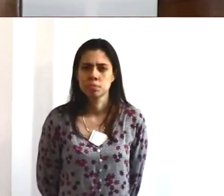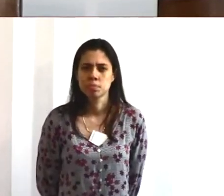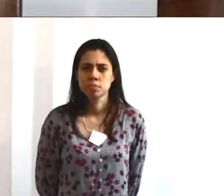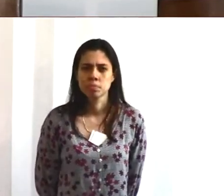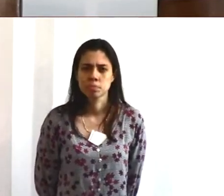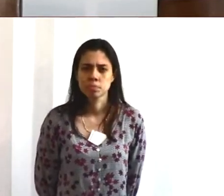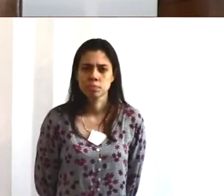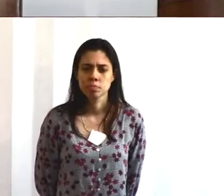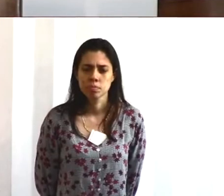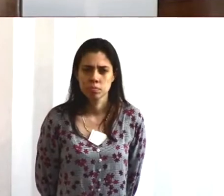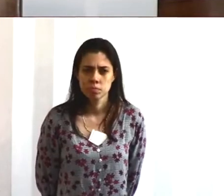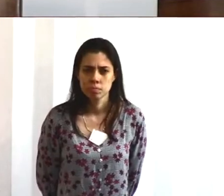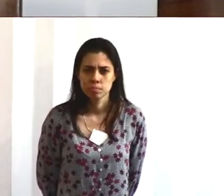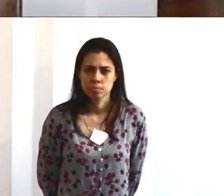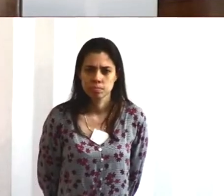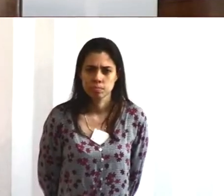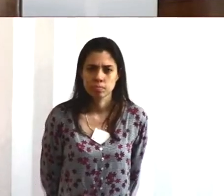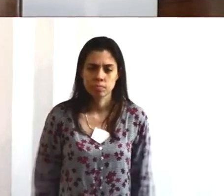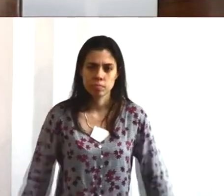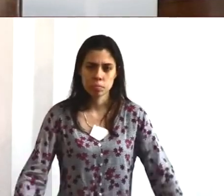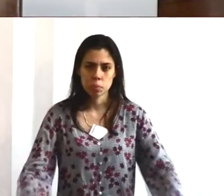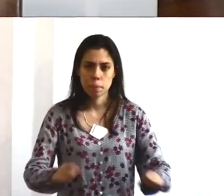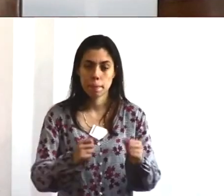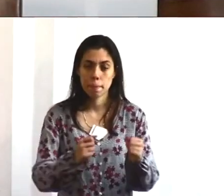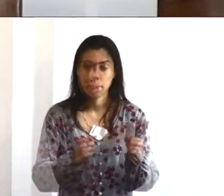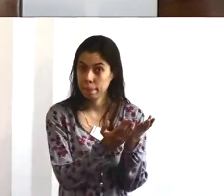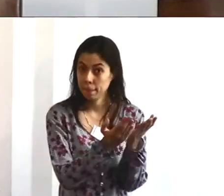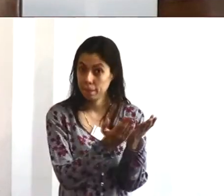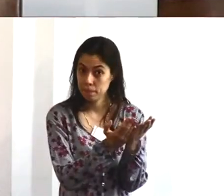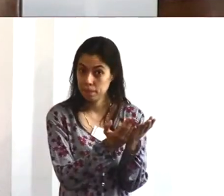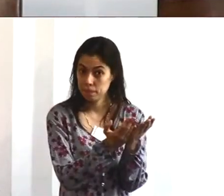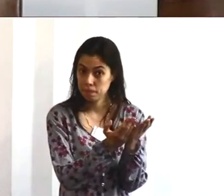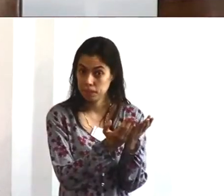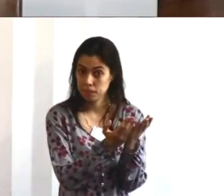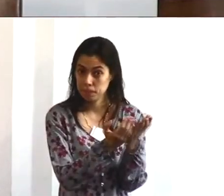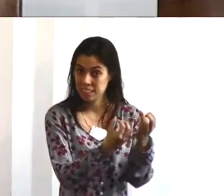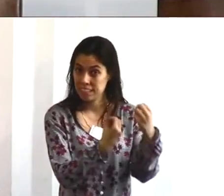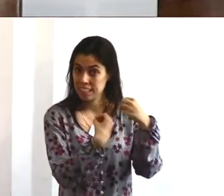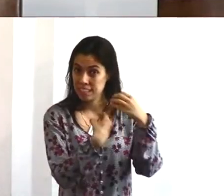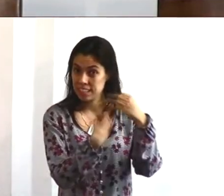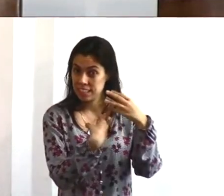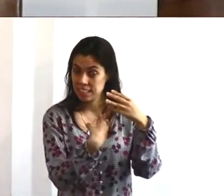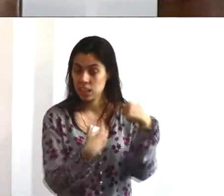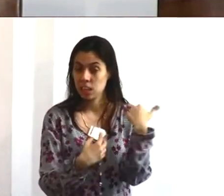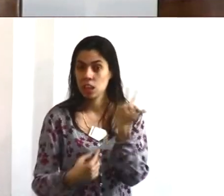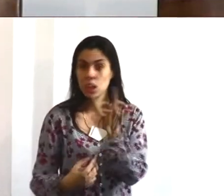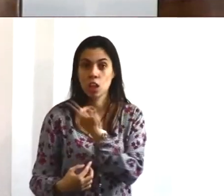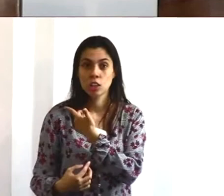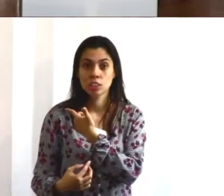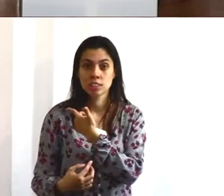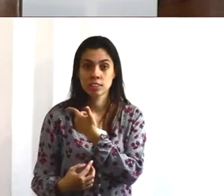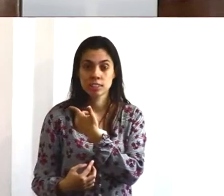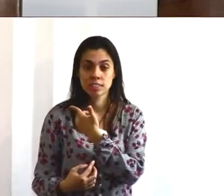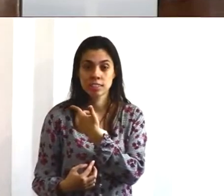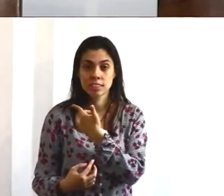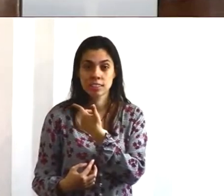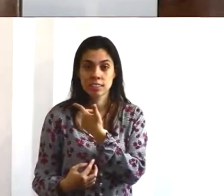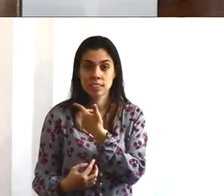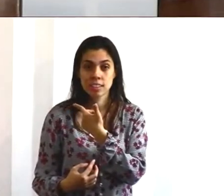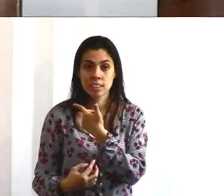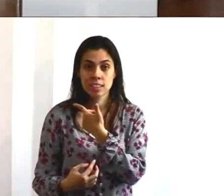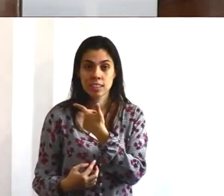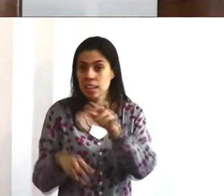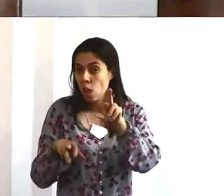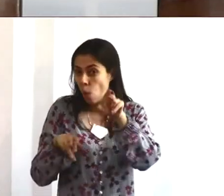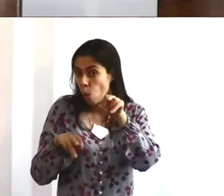Queridos, a Escritura vai nos ensinar que nós somos santuário do Deus Altíssimo. Efésios capítulo 2, Paulo